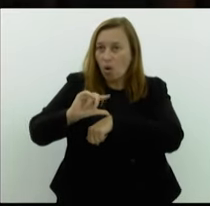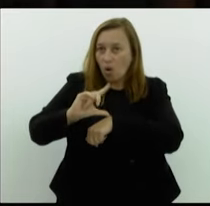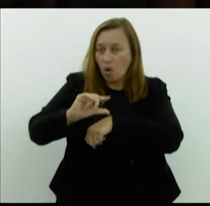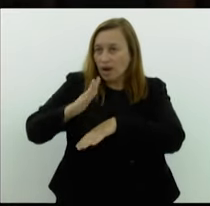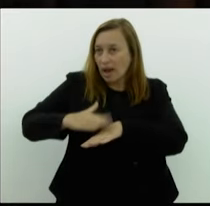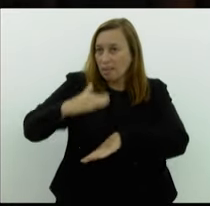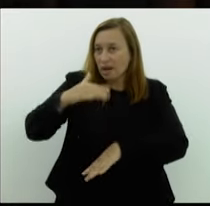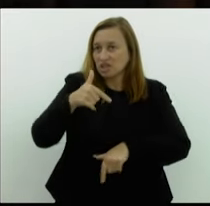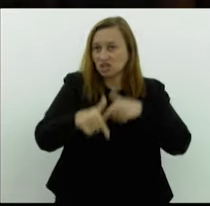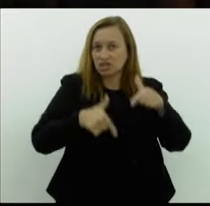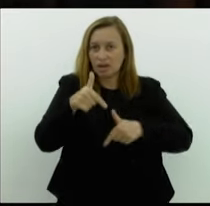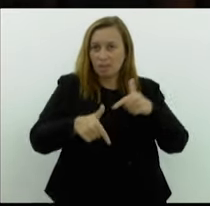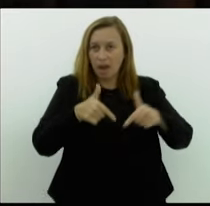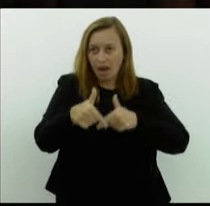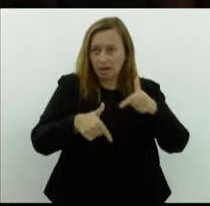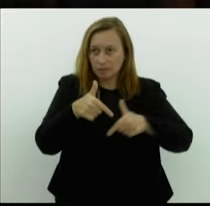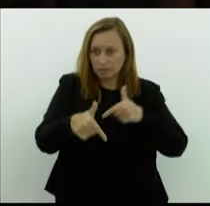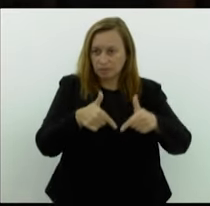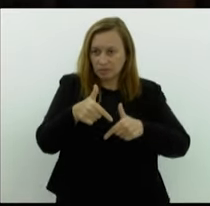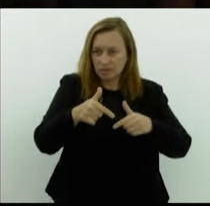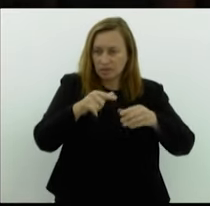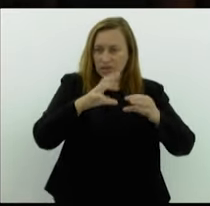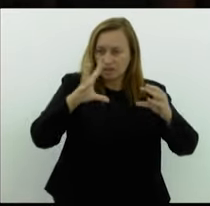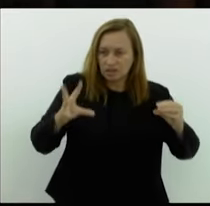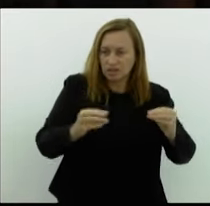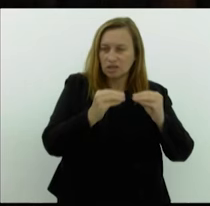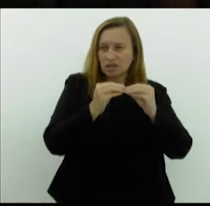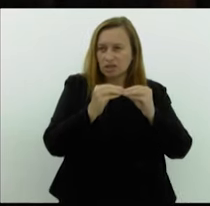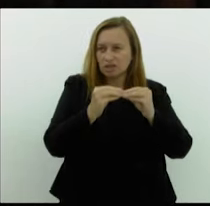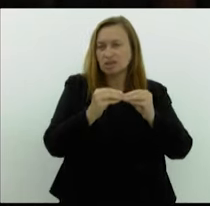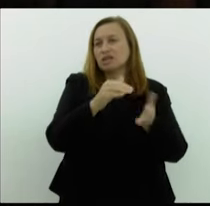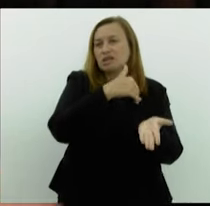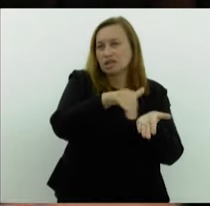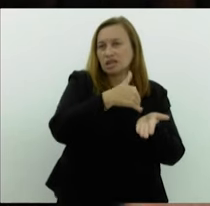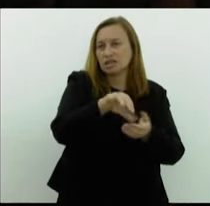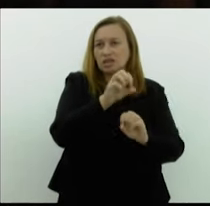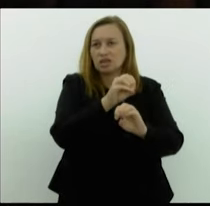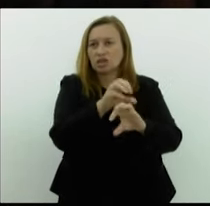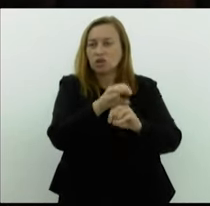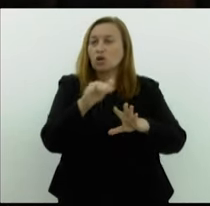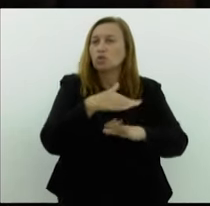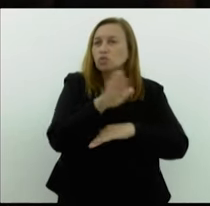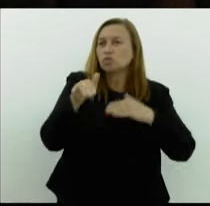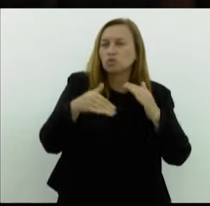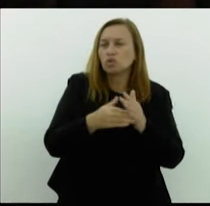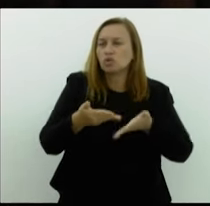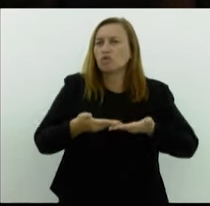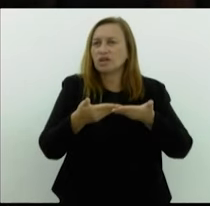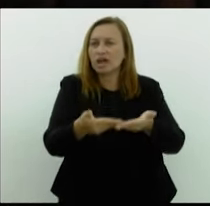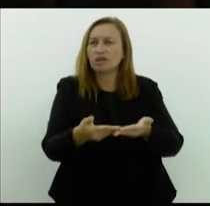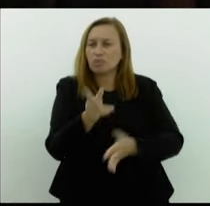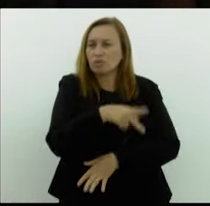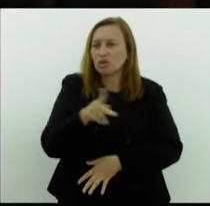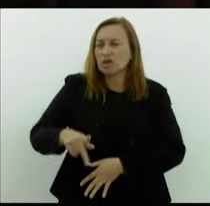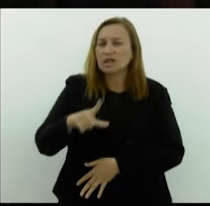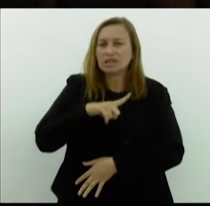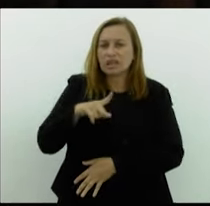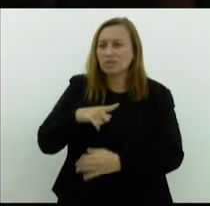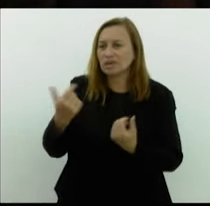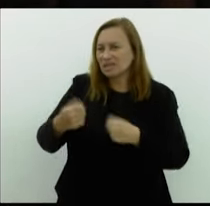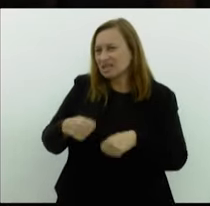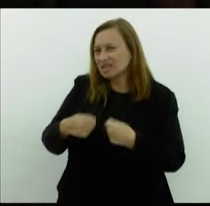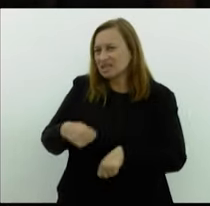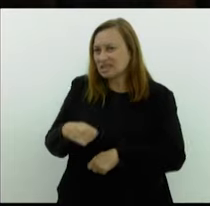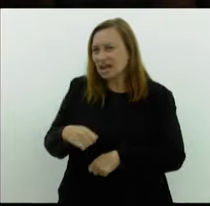de Educação. Mas, mesmo com toda a GLP ofertada pelos professores, a gente ainda tem uma carência de